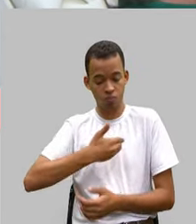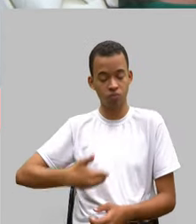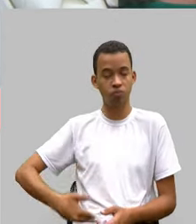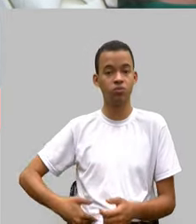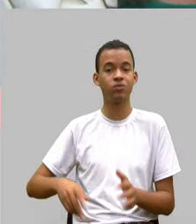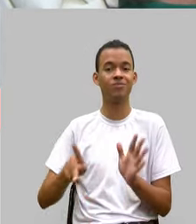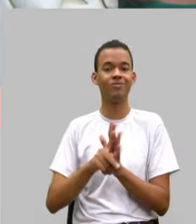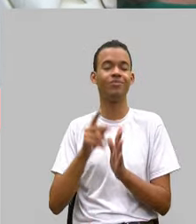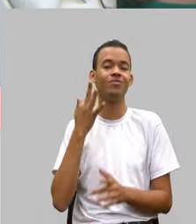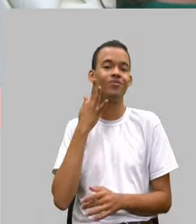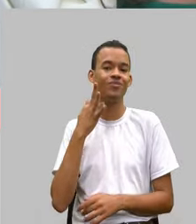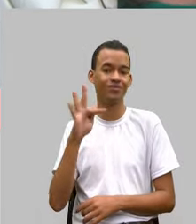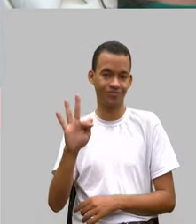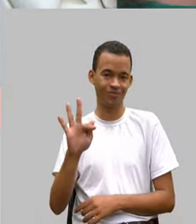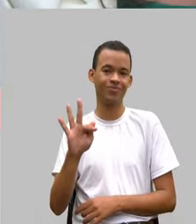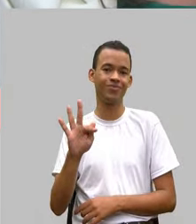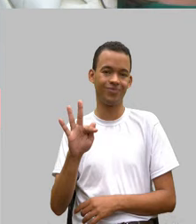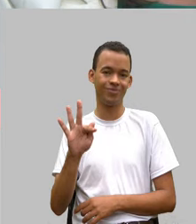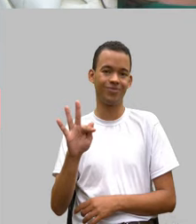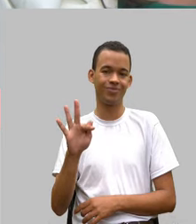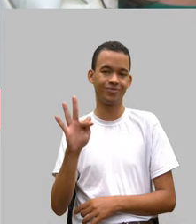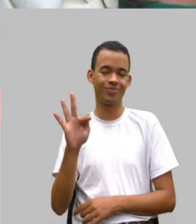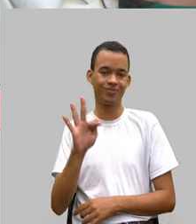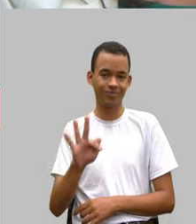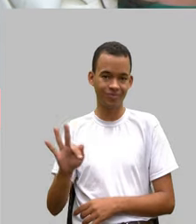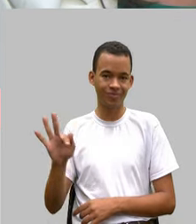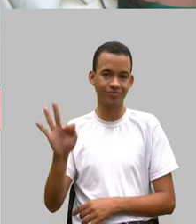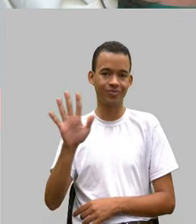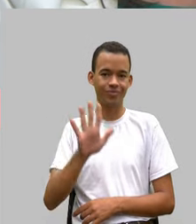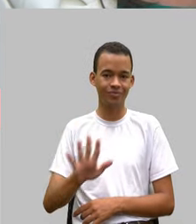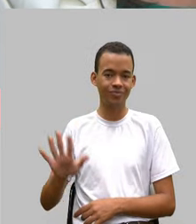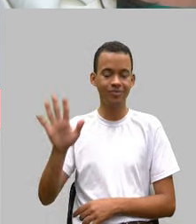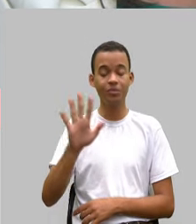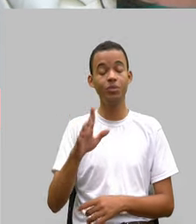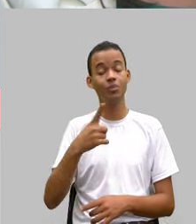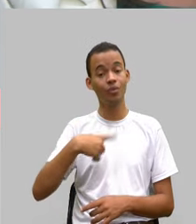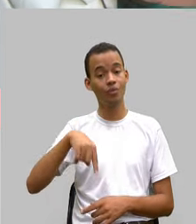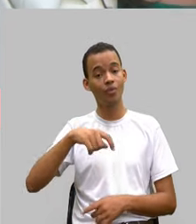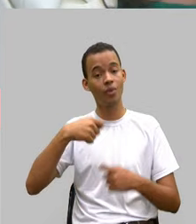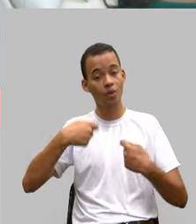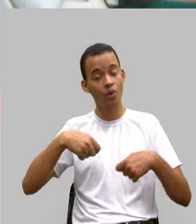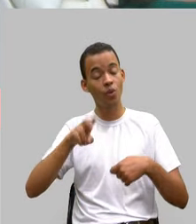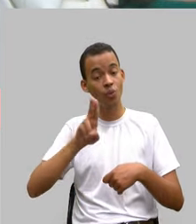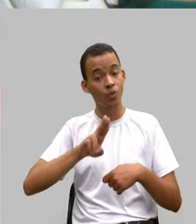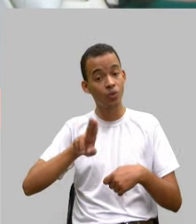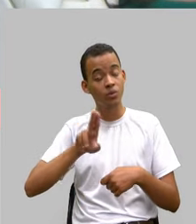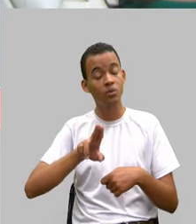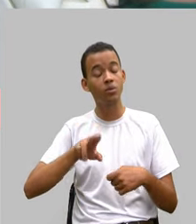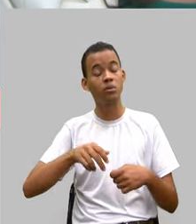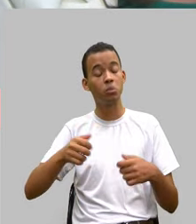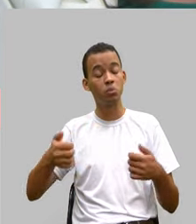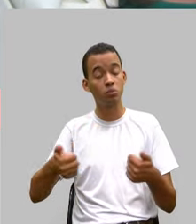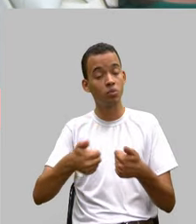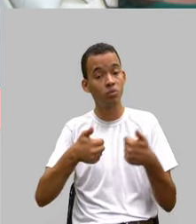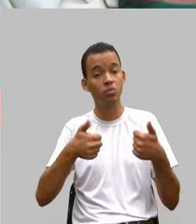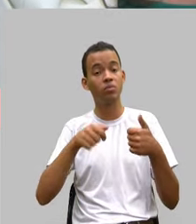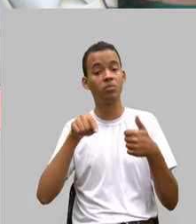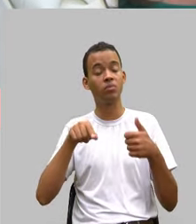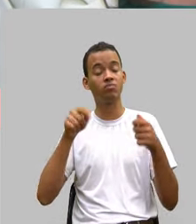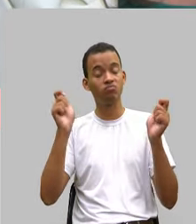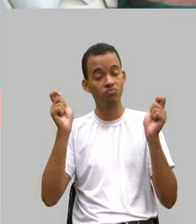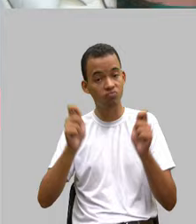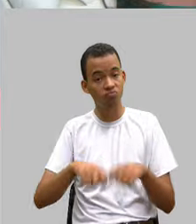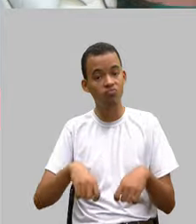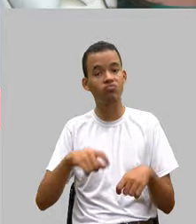aproveitar melhor todo esse potencial e trago aqui a mensagem né de todos os dirigentes das 19 instituições